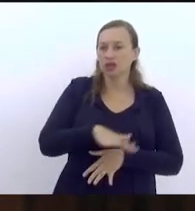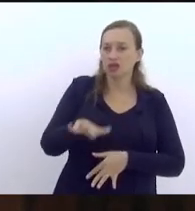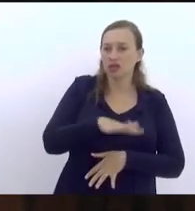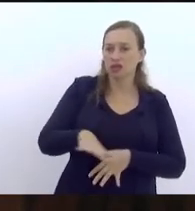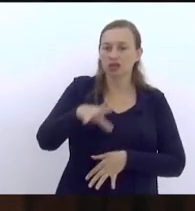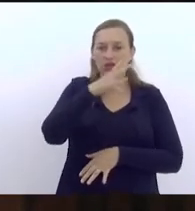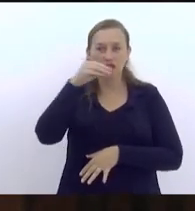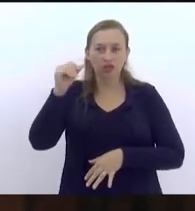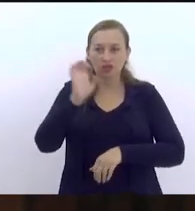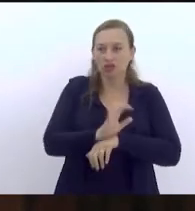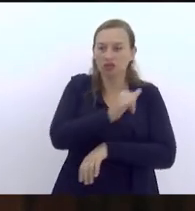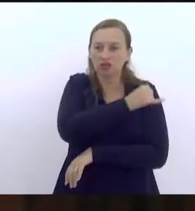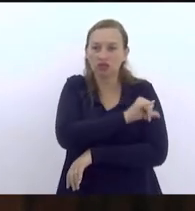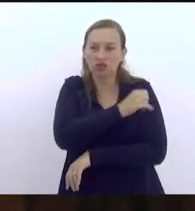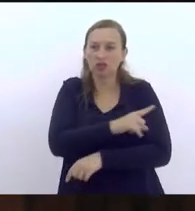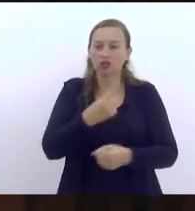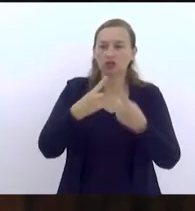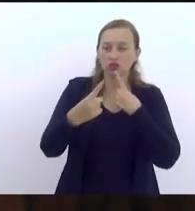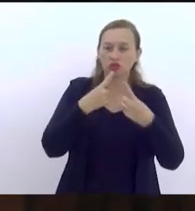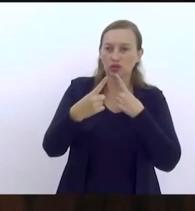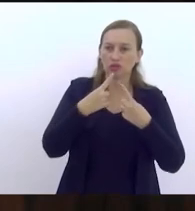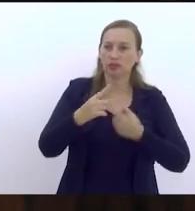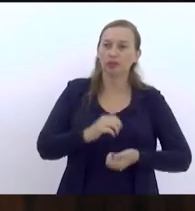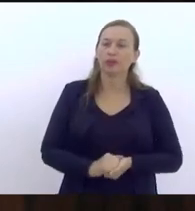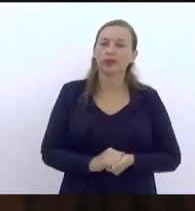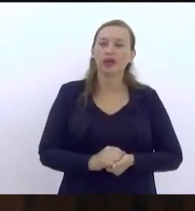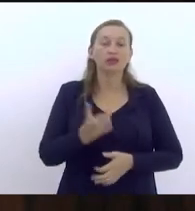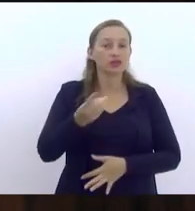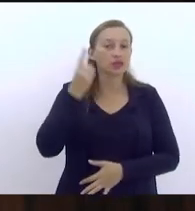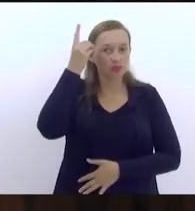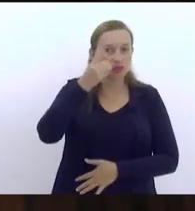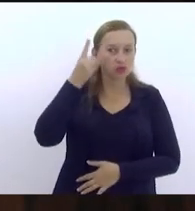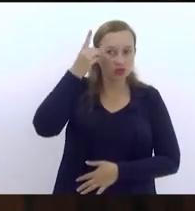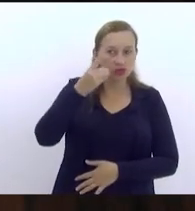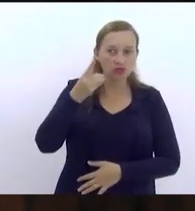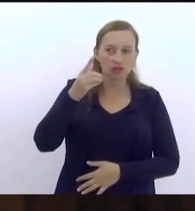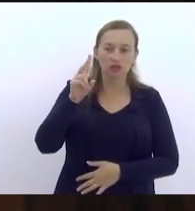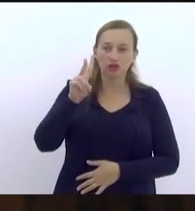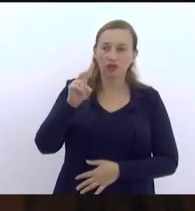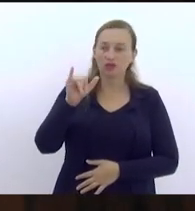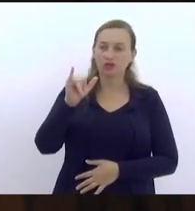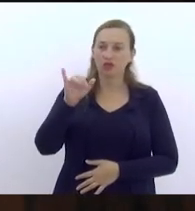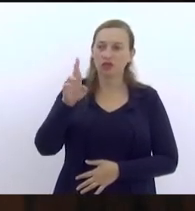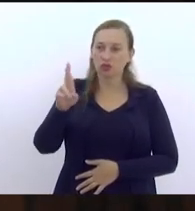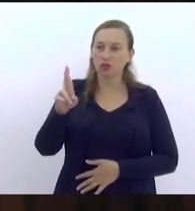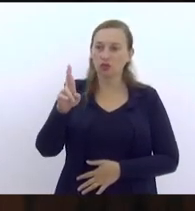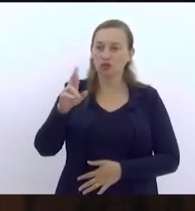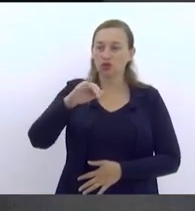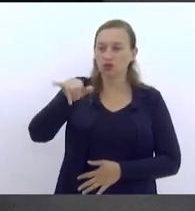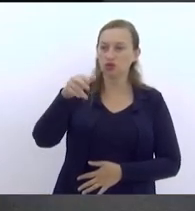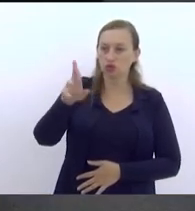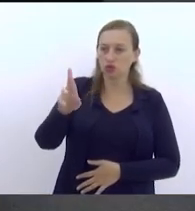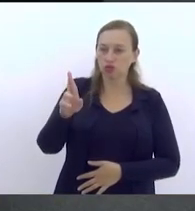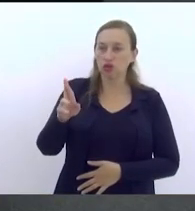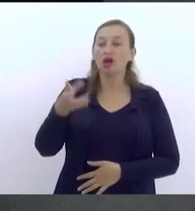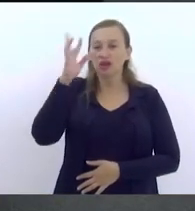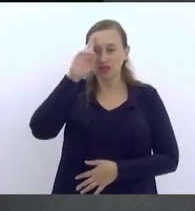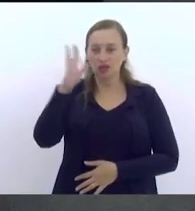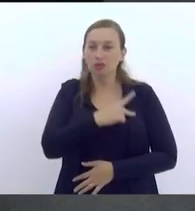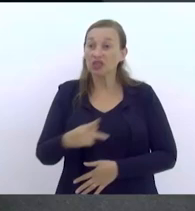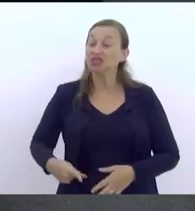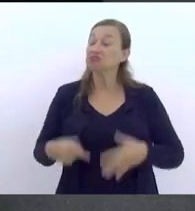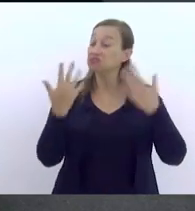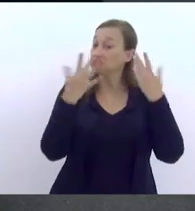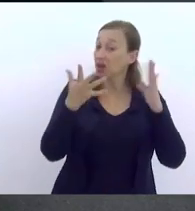discussão. Para discutir, nosso nobre deputado Vitor Júnior. Senhor presidente, é saudar a